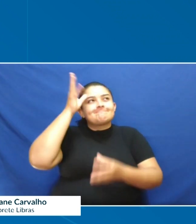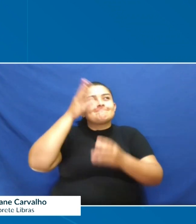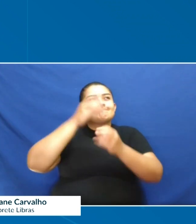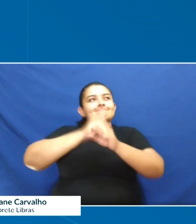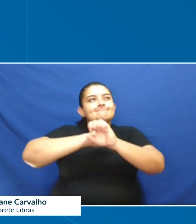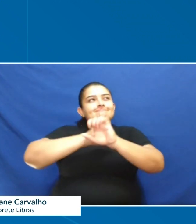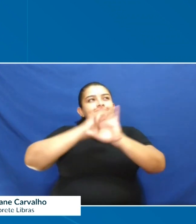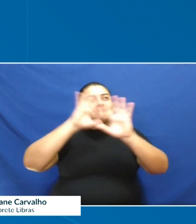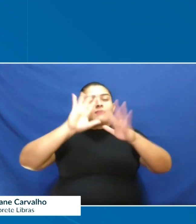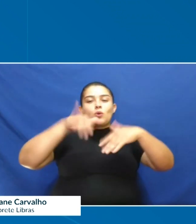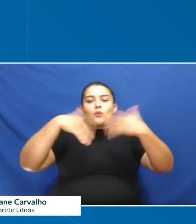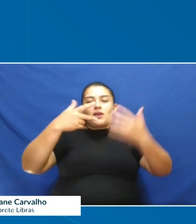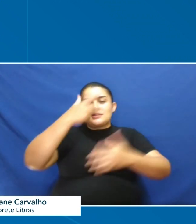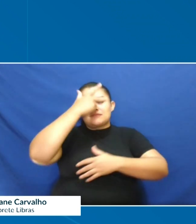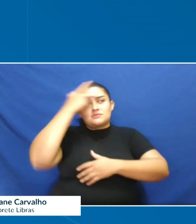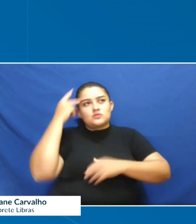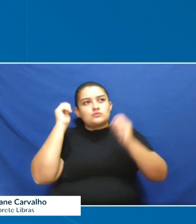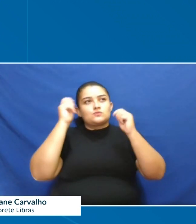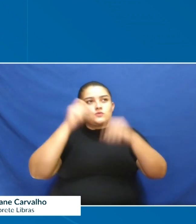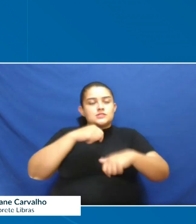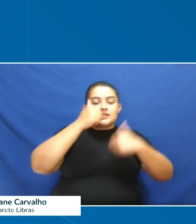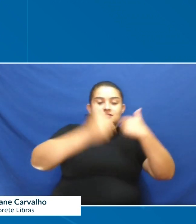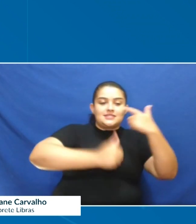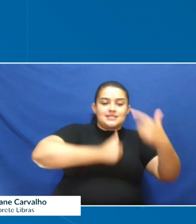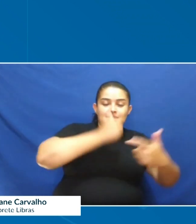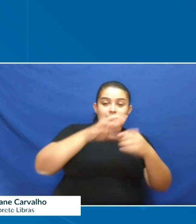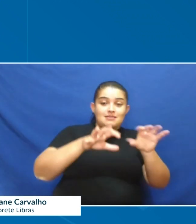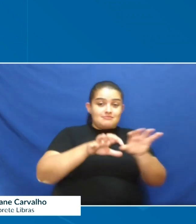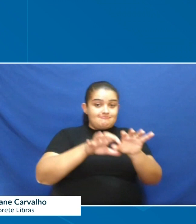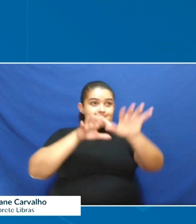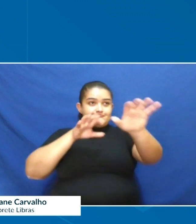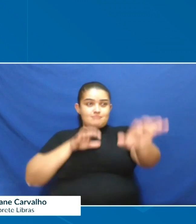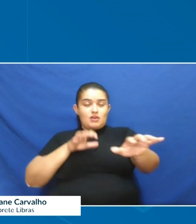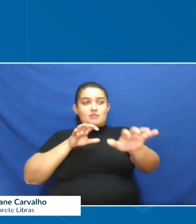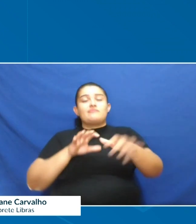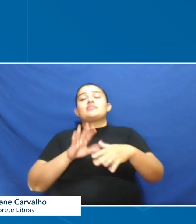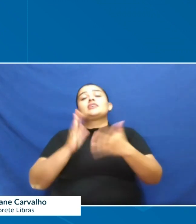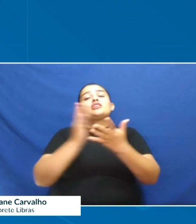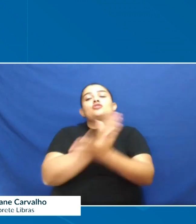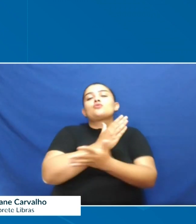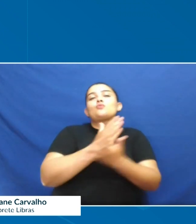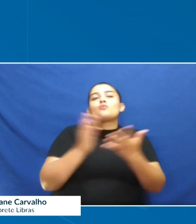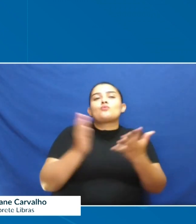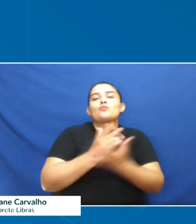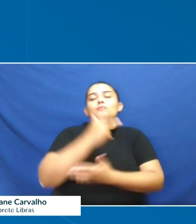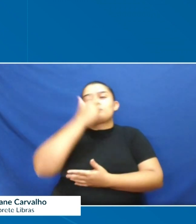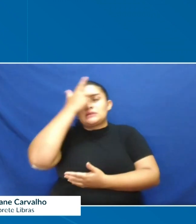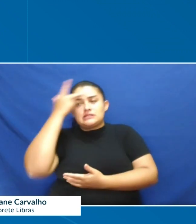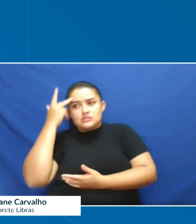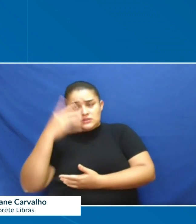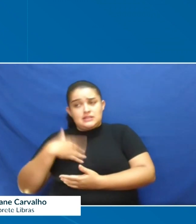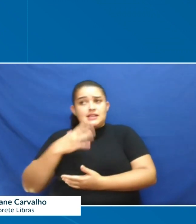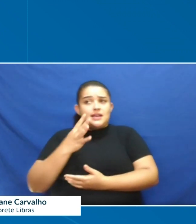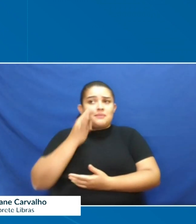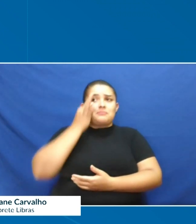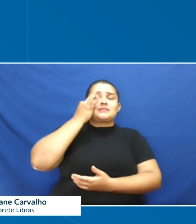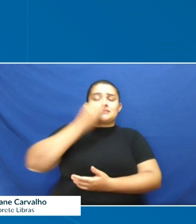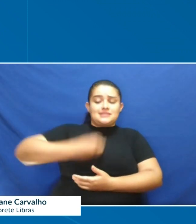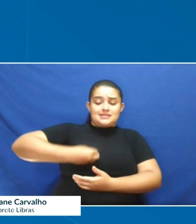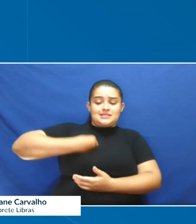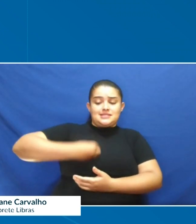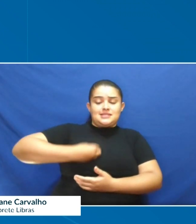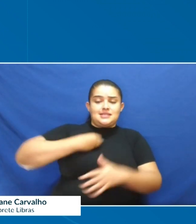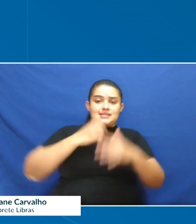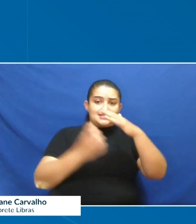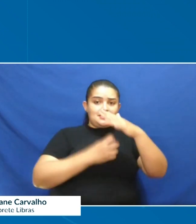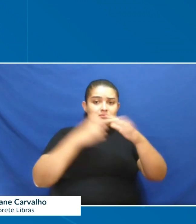os funcionários que poderiam trabalhar de home office, quais funcionários eram estritamente necessários dentro da fábrica, para reduzir, por